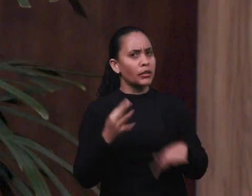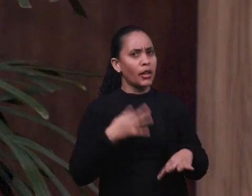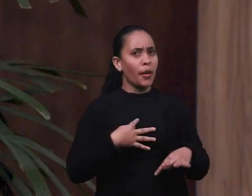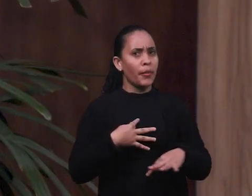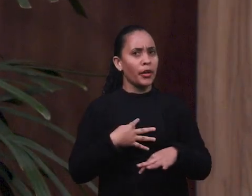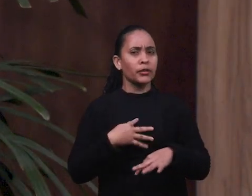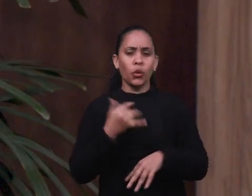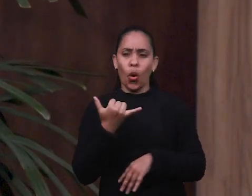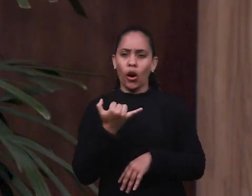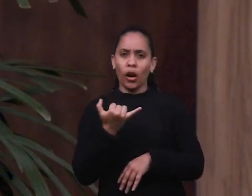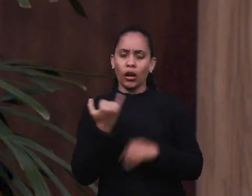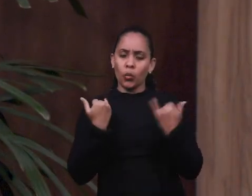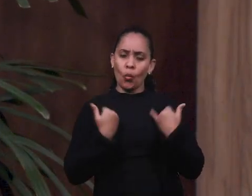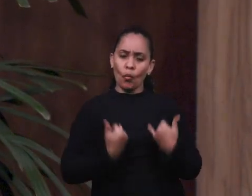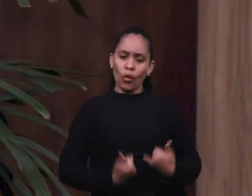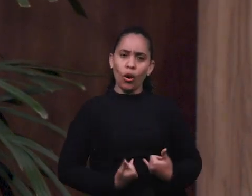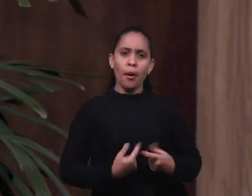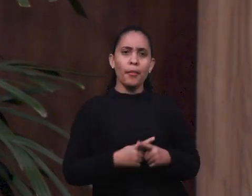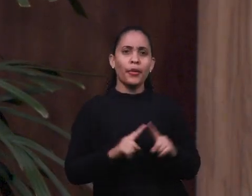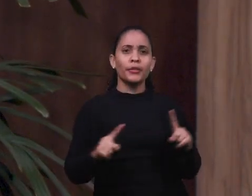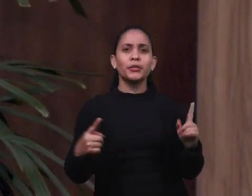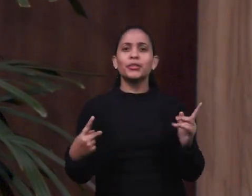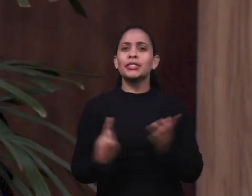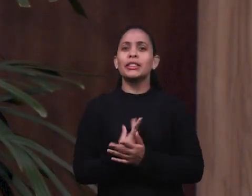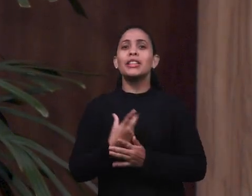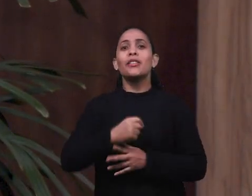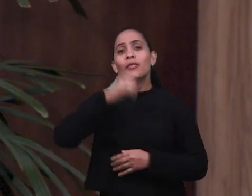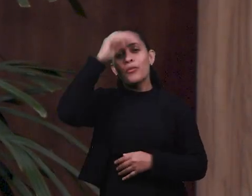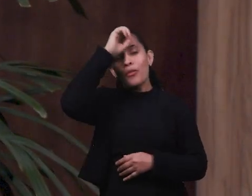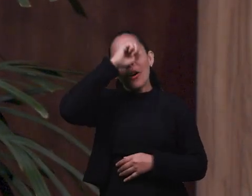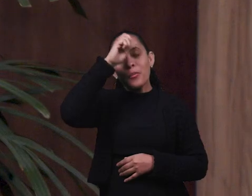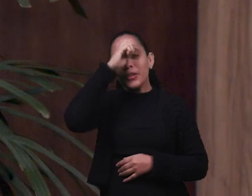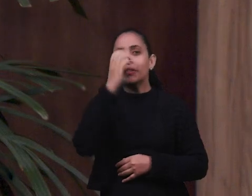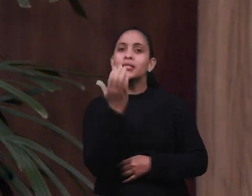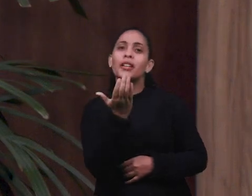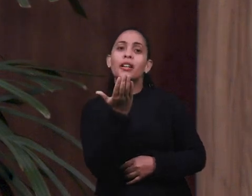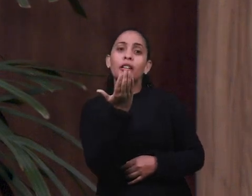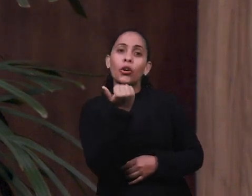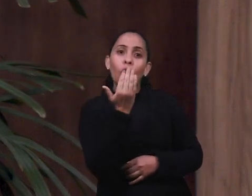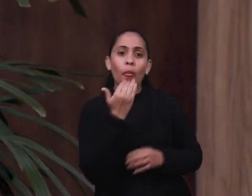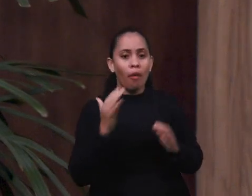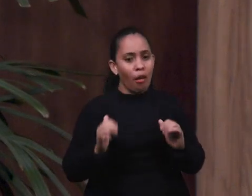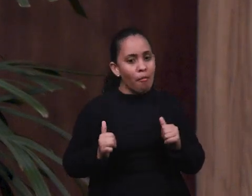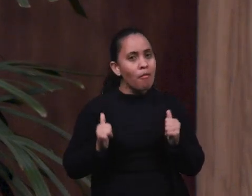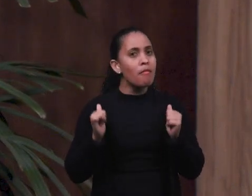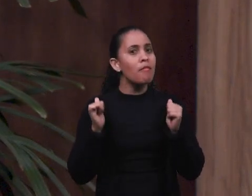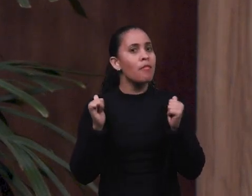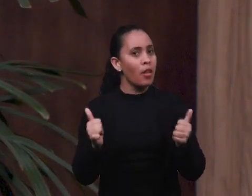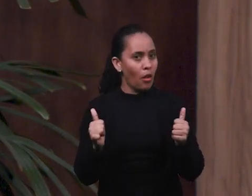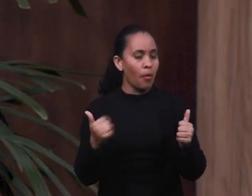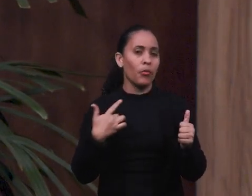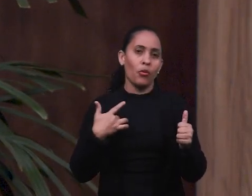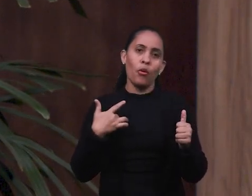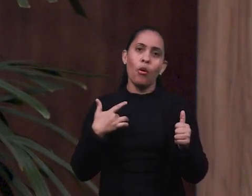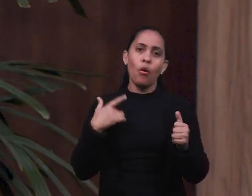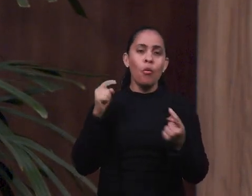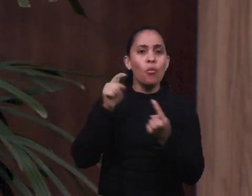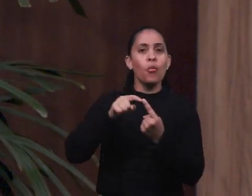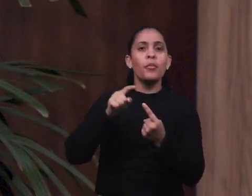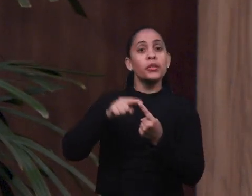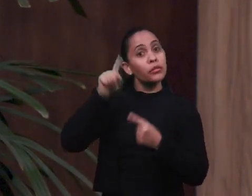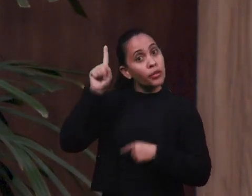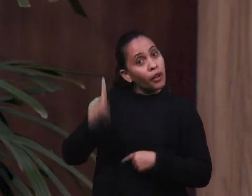com a canetinha e de quebra vão aprender a se alimentar melhor, né? Porque a intenção é essa, né?